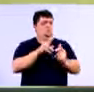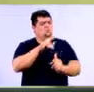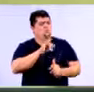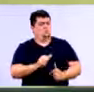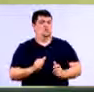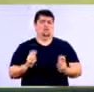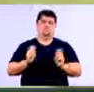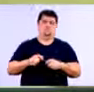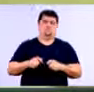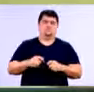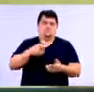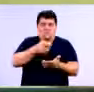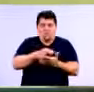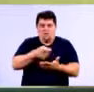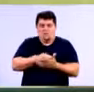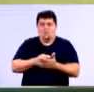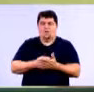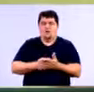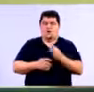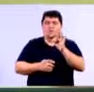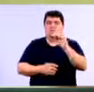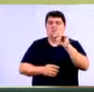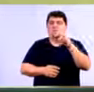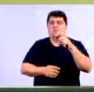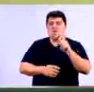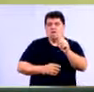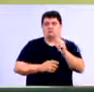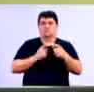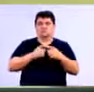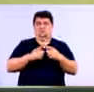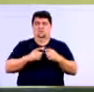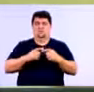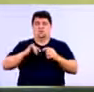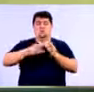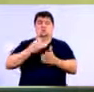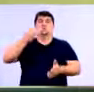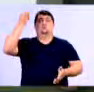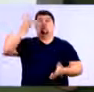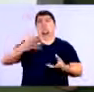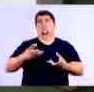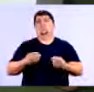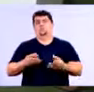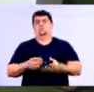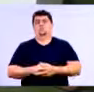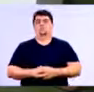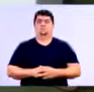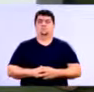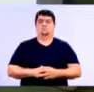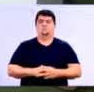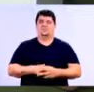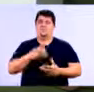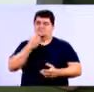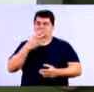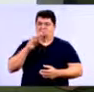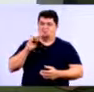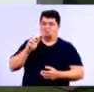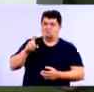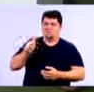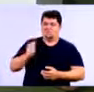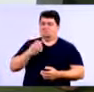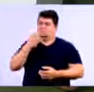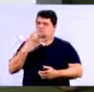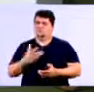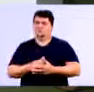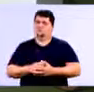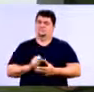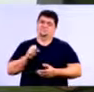vai pagar, então, a uma taxa relativamente alta, uma taxa alta, né, professor? Verdade. Taxa boa, né, professor, de rendimento? Sim,